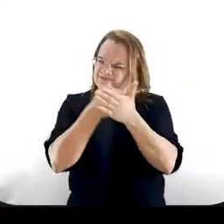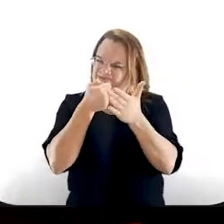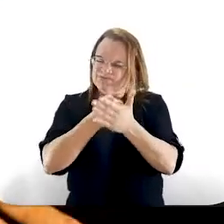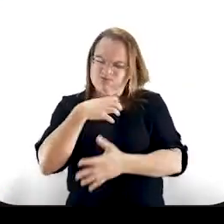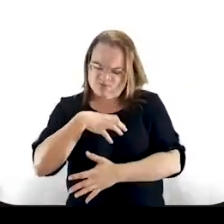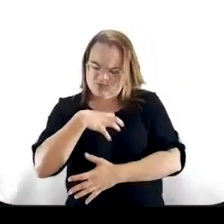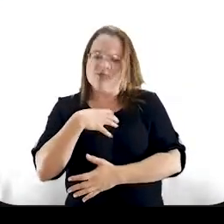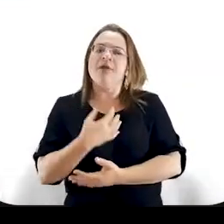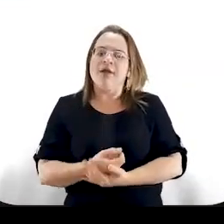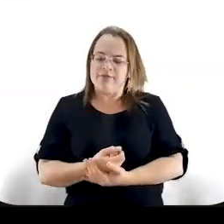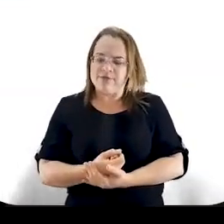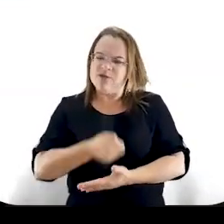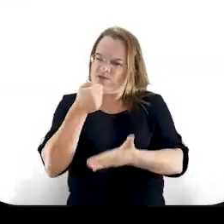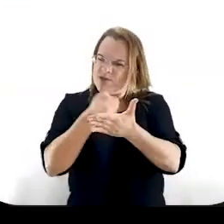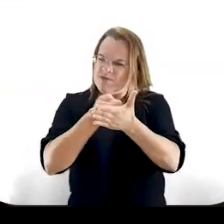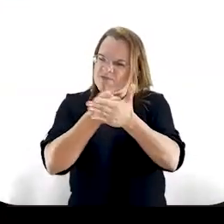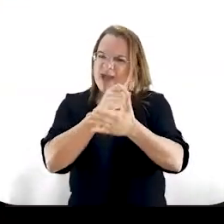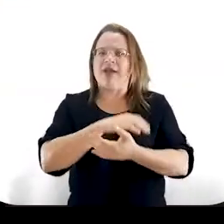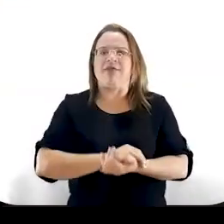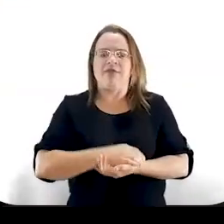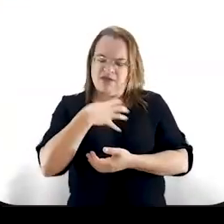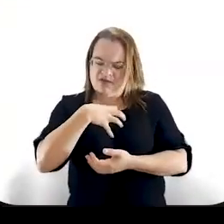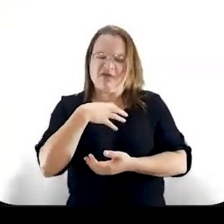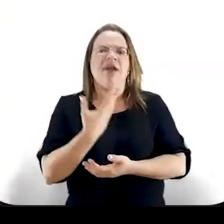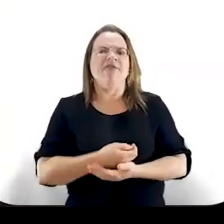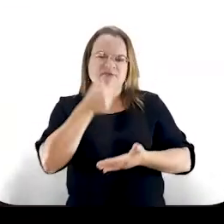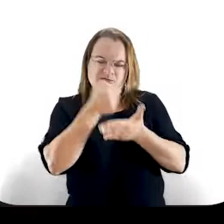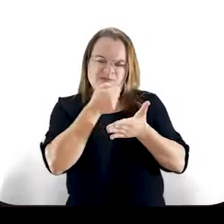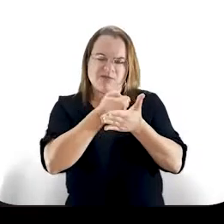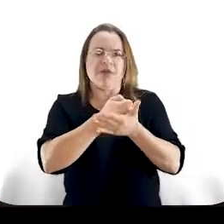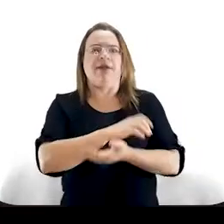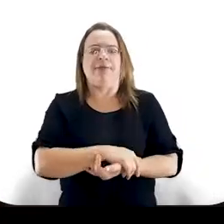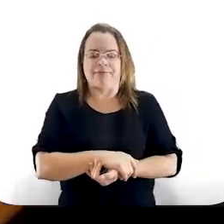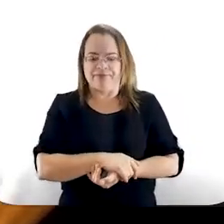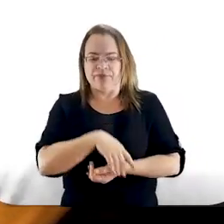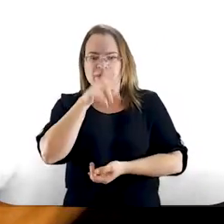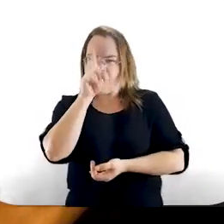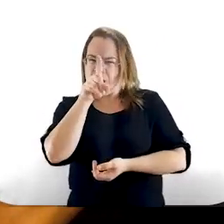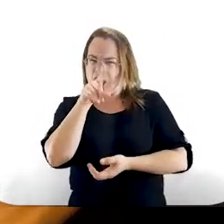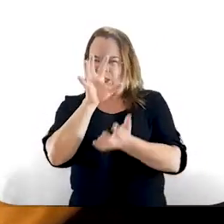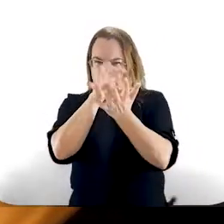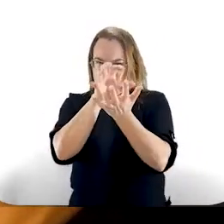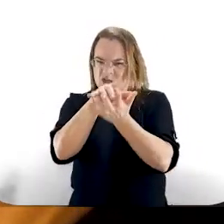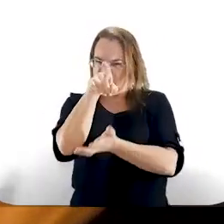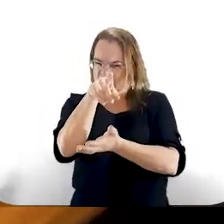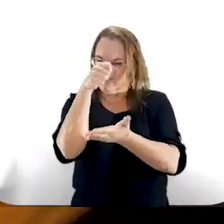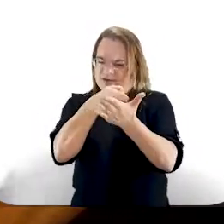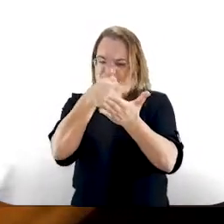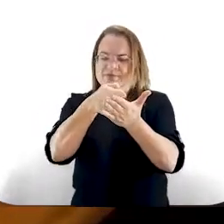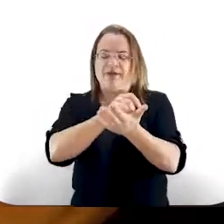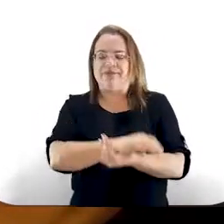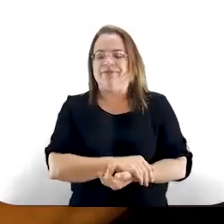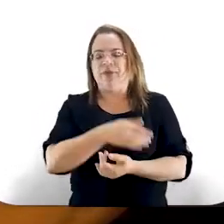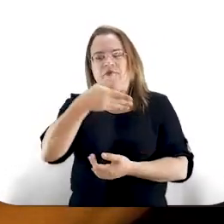raiva. Você me paga, você me paga. Ai, seu jacaré, você me paga. Foi